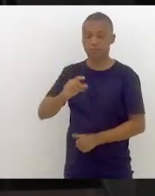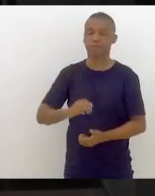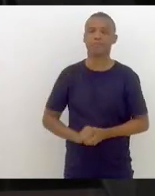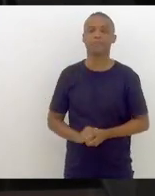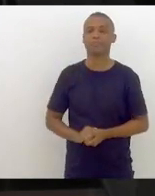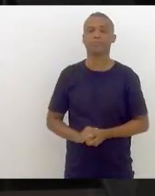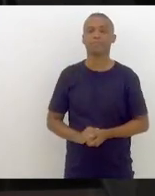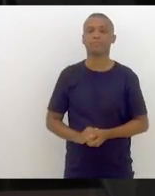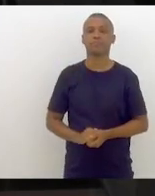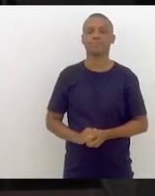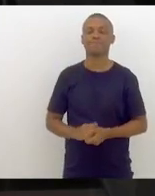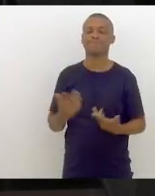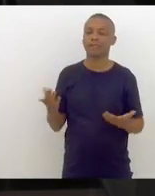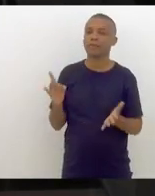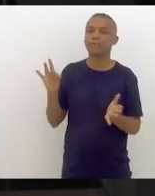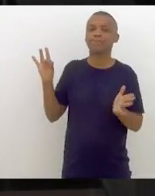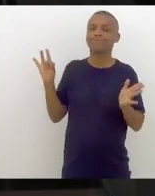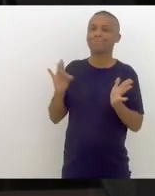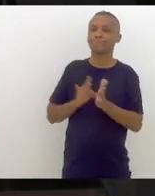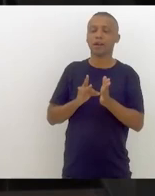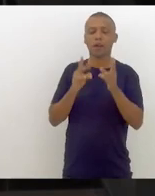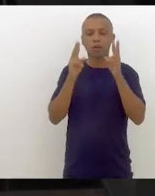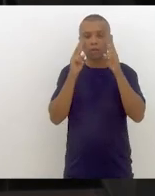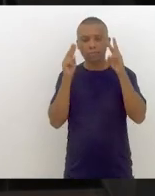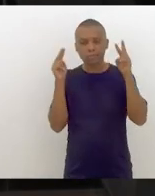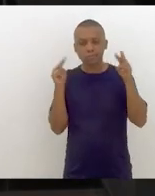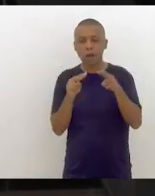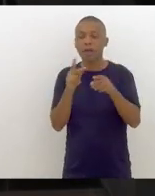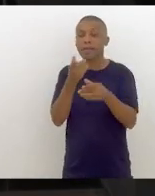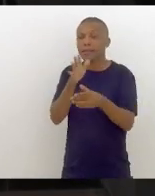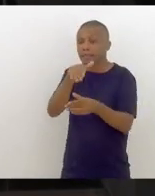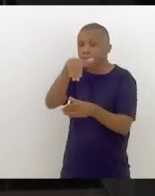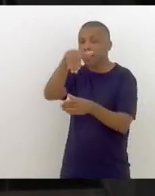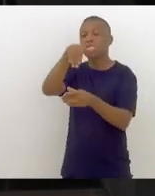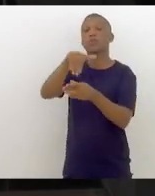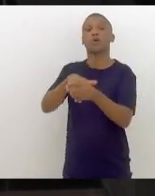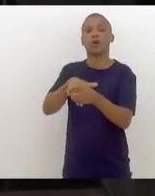reconheça que as eleições